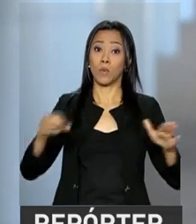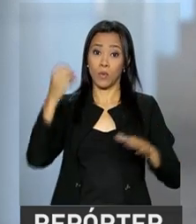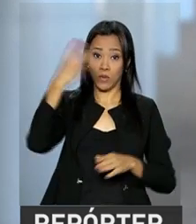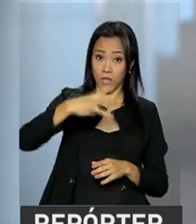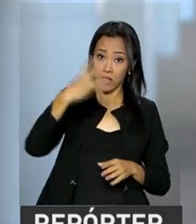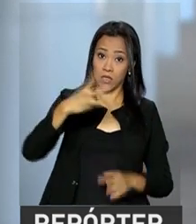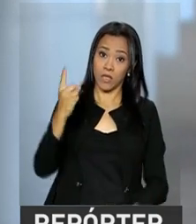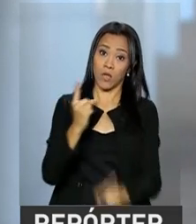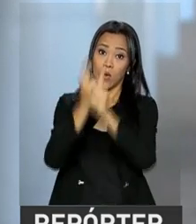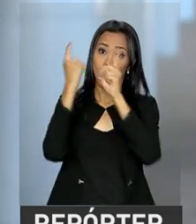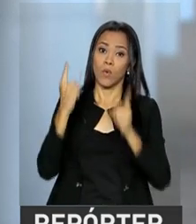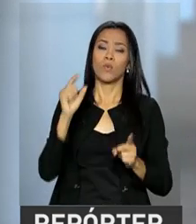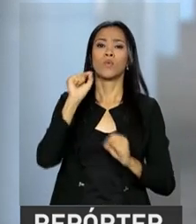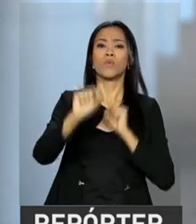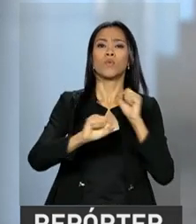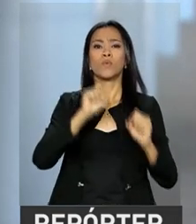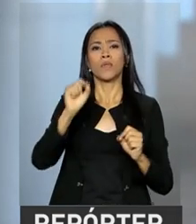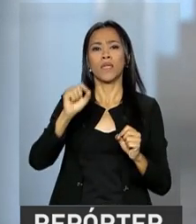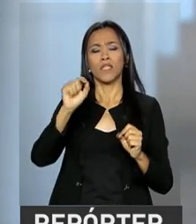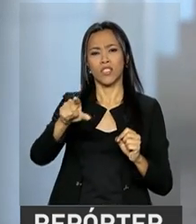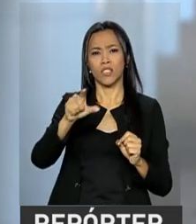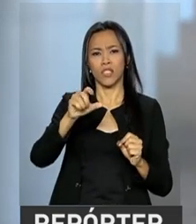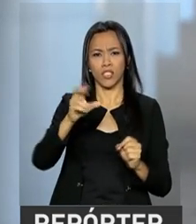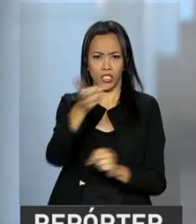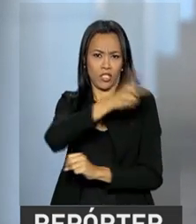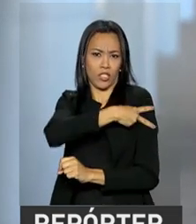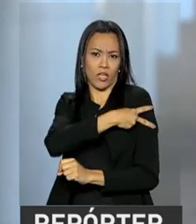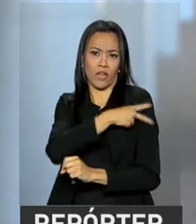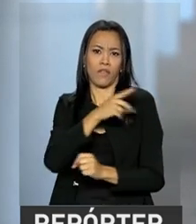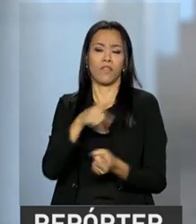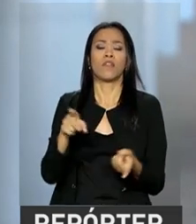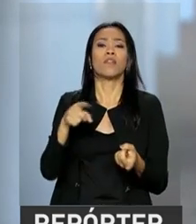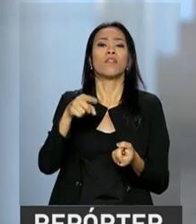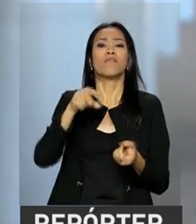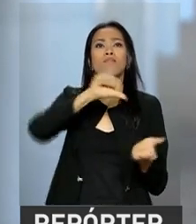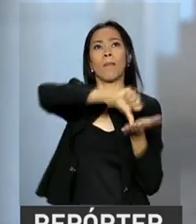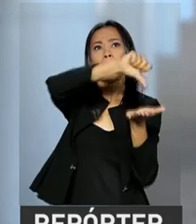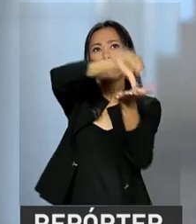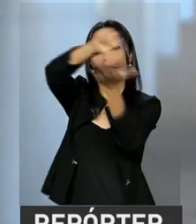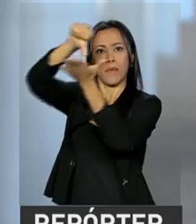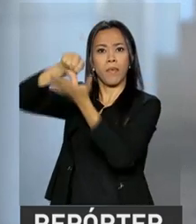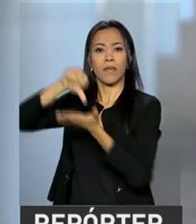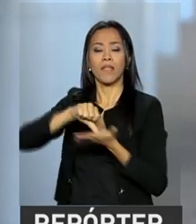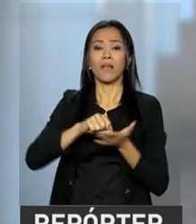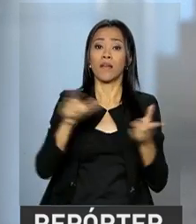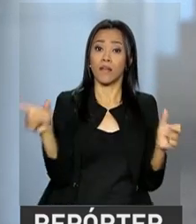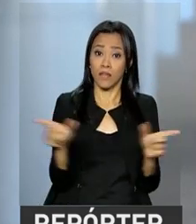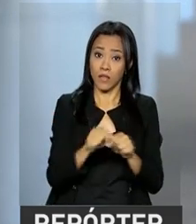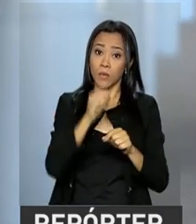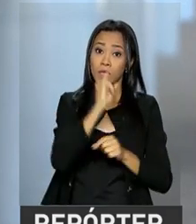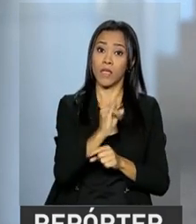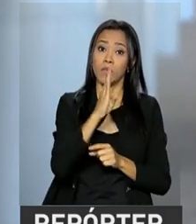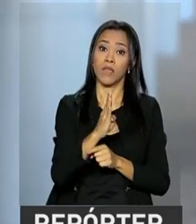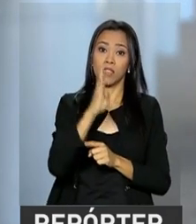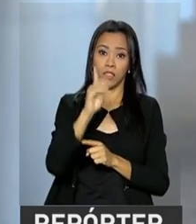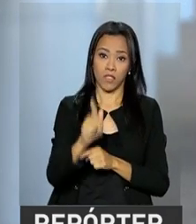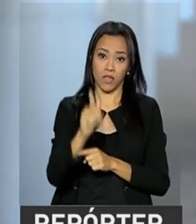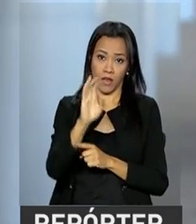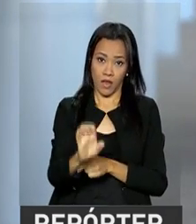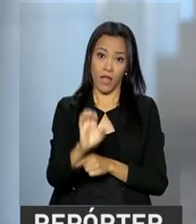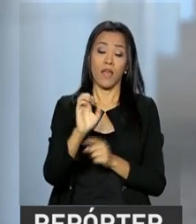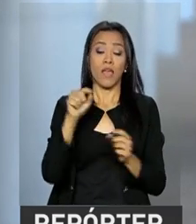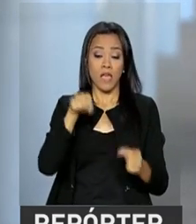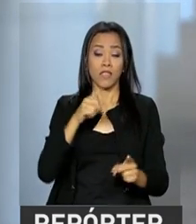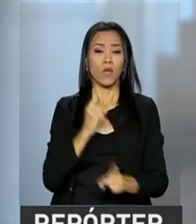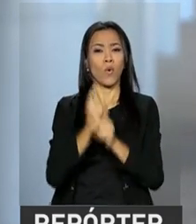encontro nacional dos chefes de agências do IBGE que acontece aqui em Brasília esse encontro vai até a próxima